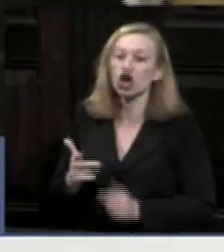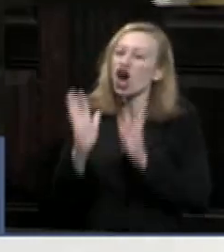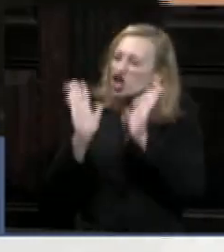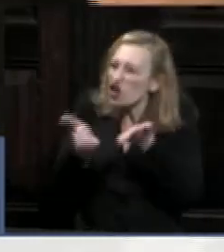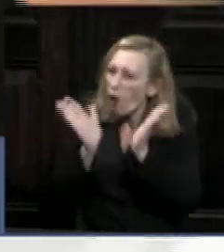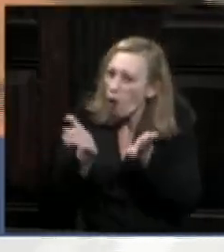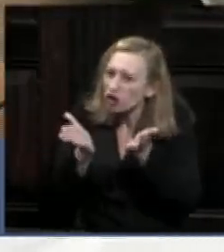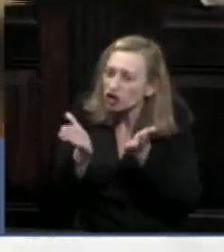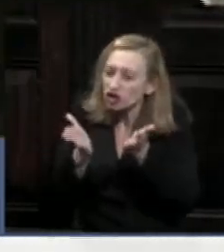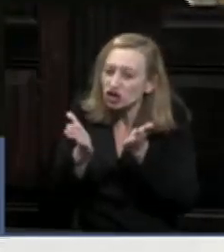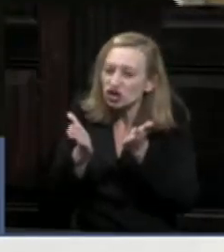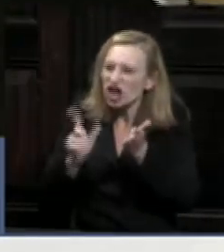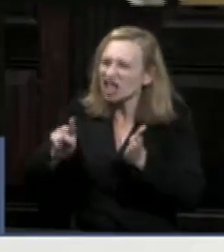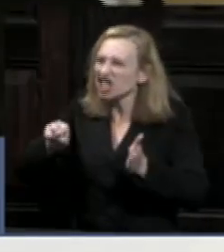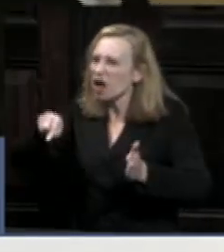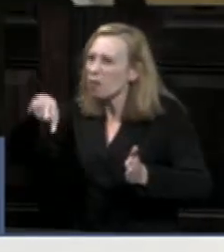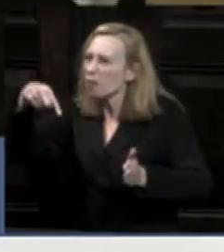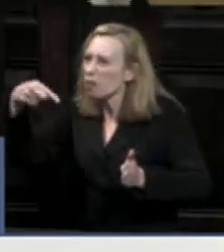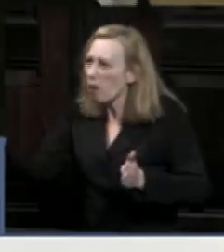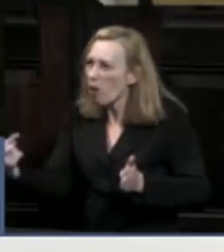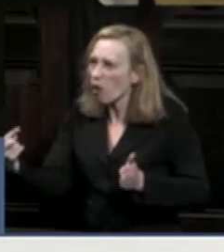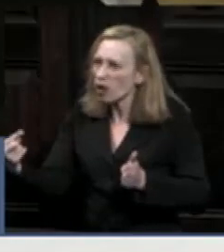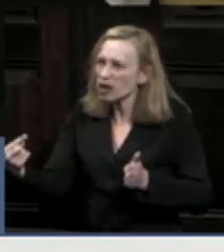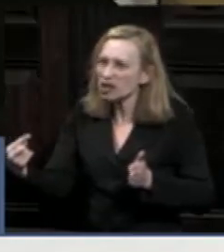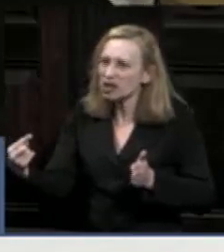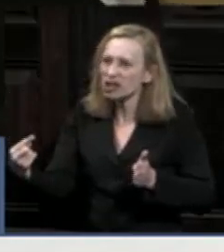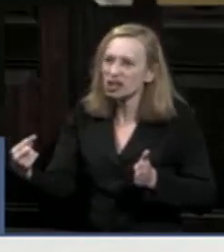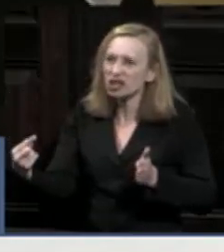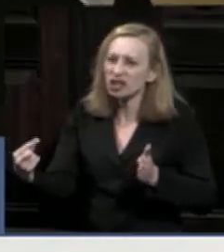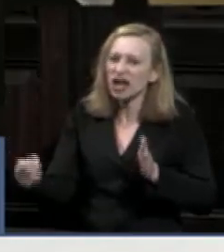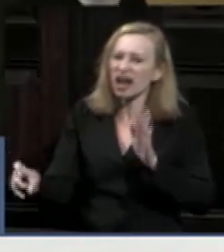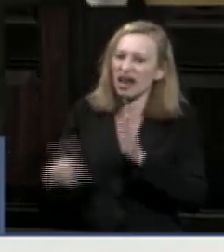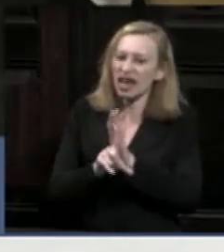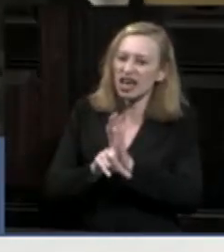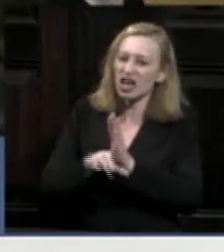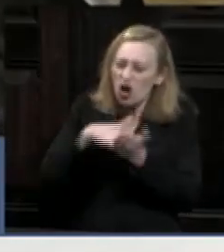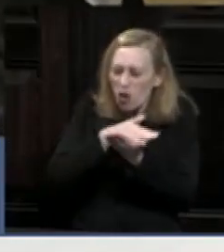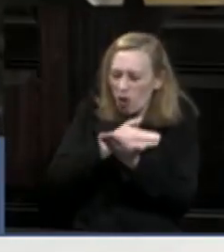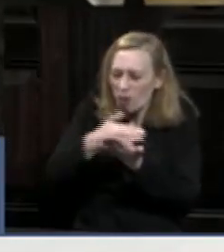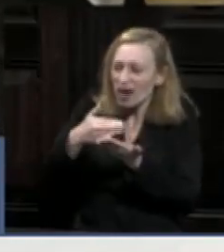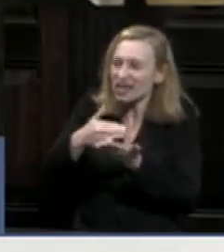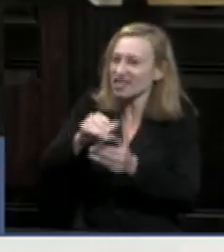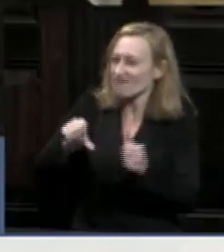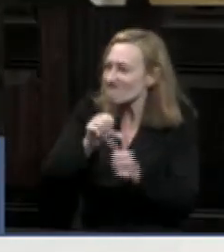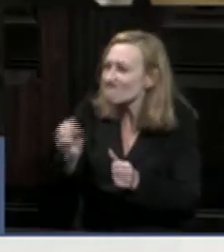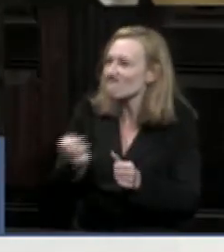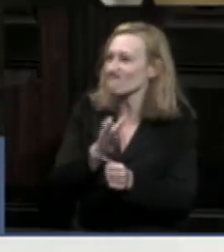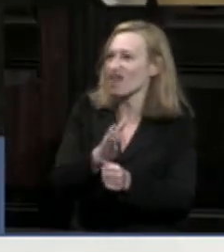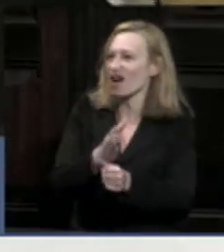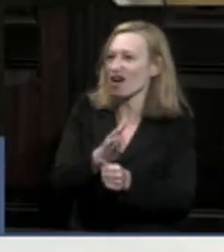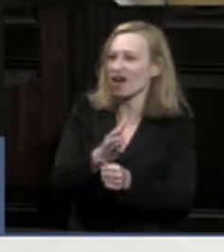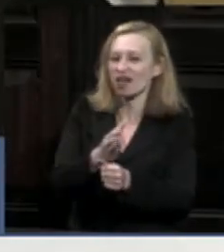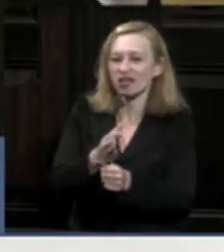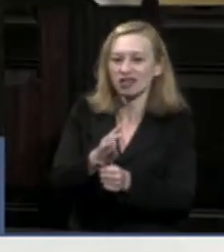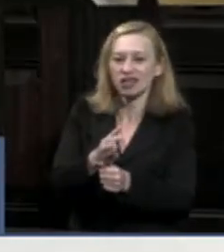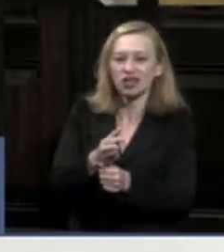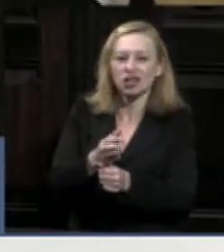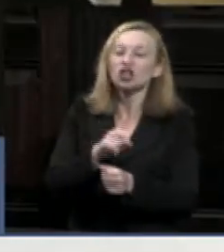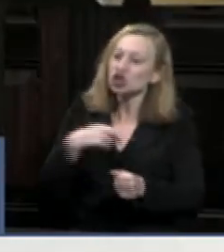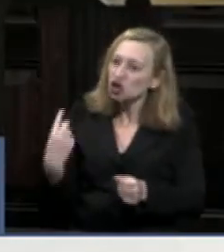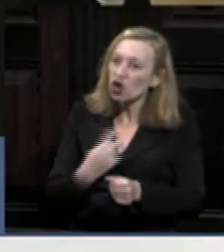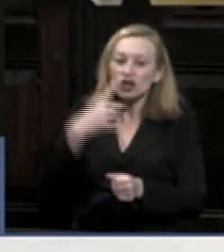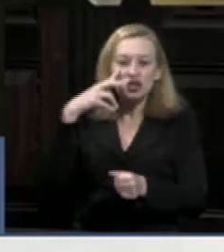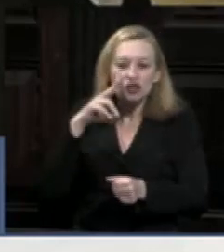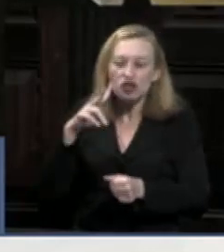hoje depois do exemplo de outros isso começa a mudar isso começa a mudar nós